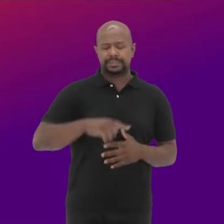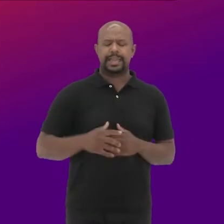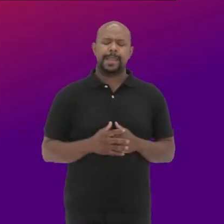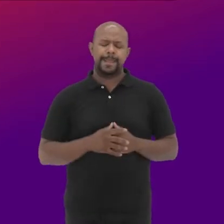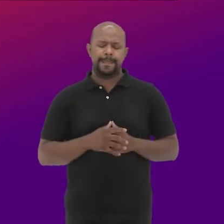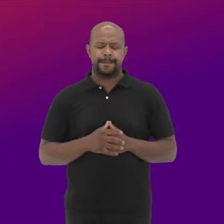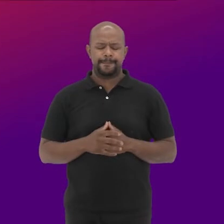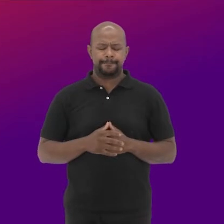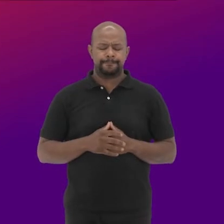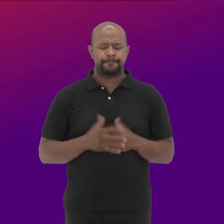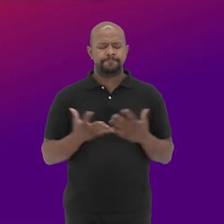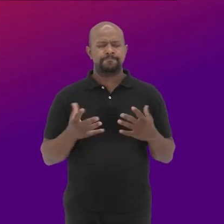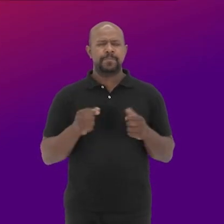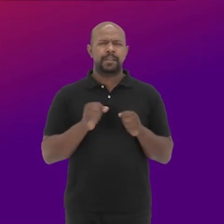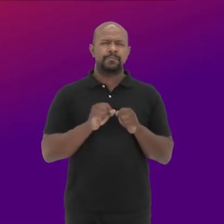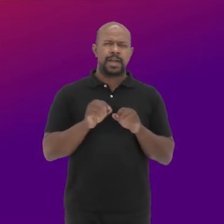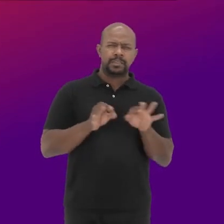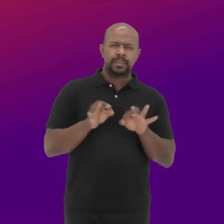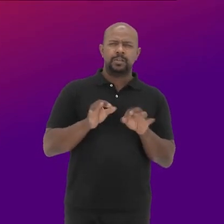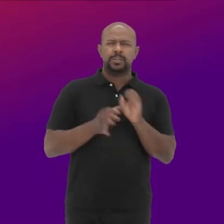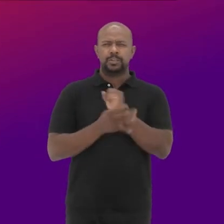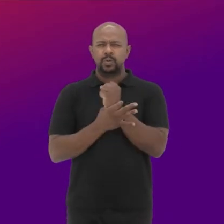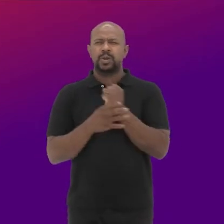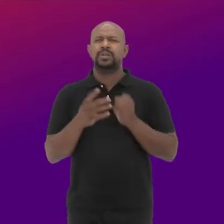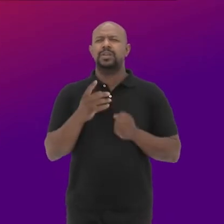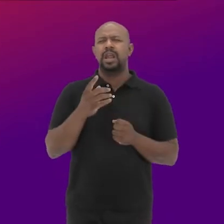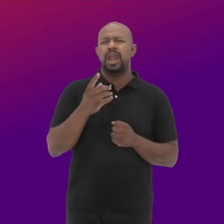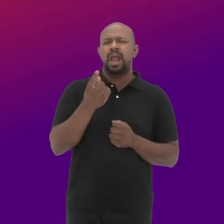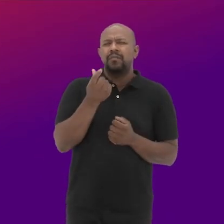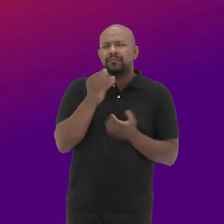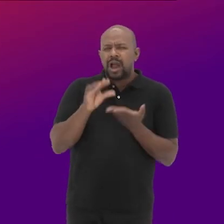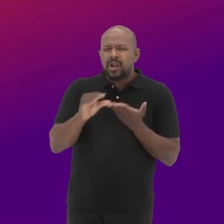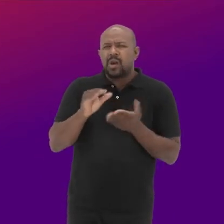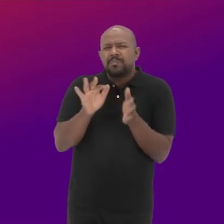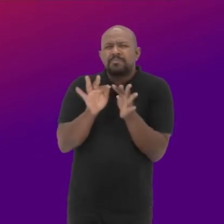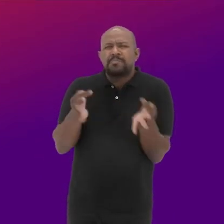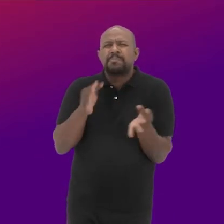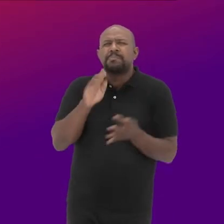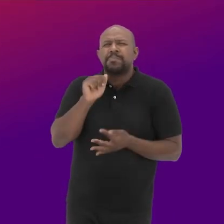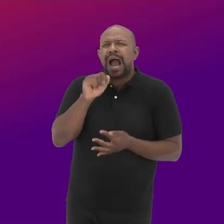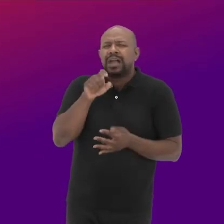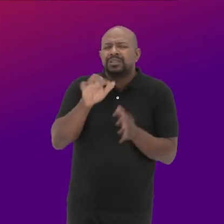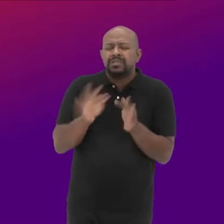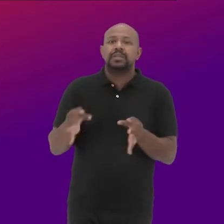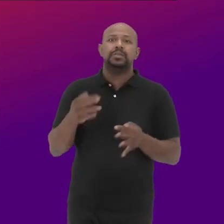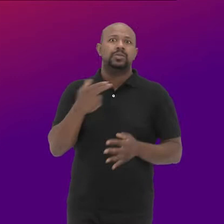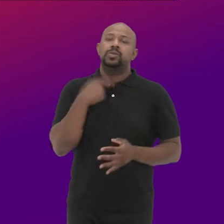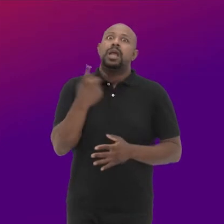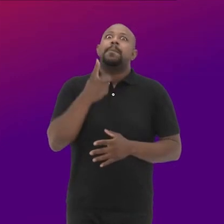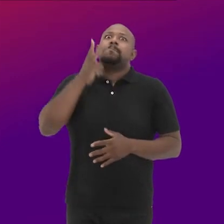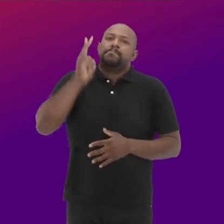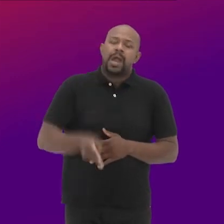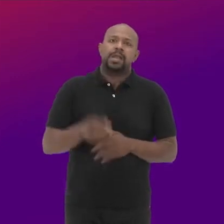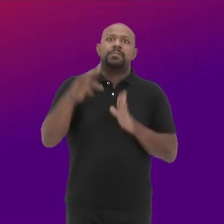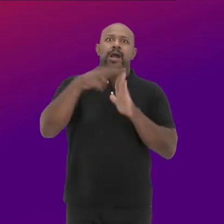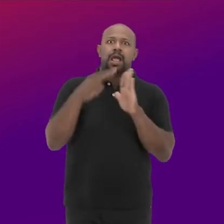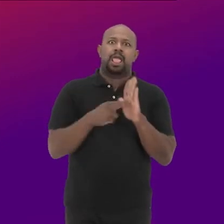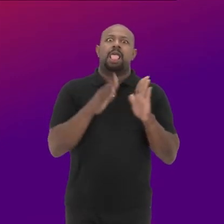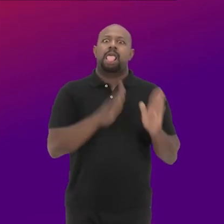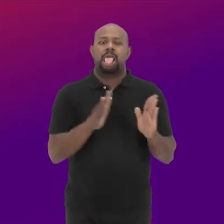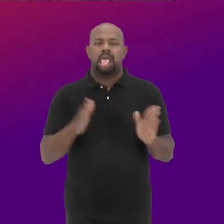estamos fazer um seguro de prêmios baixos, não é possível fazer o mesmo